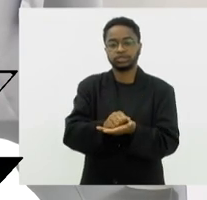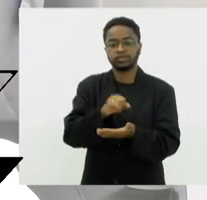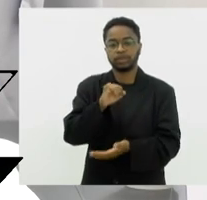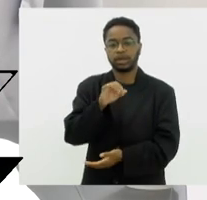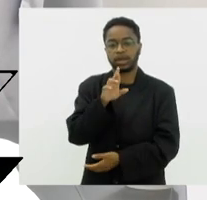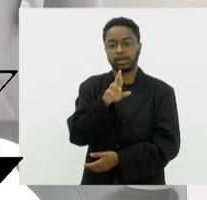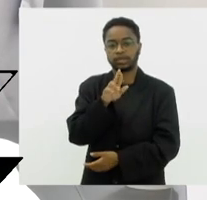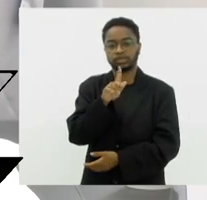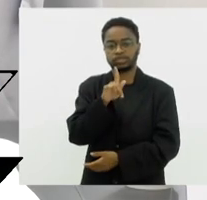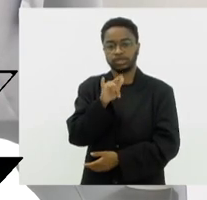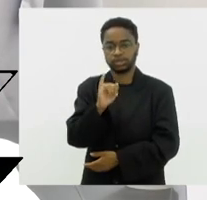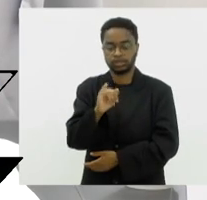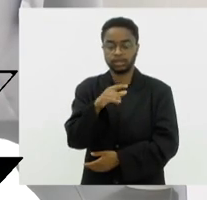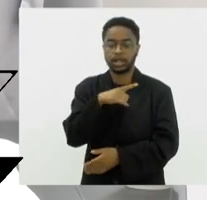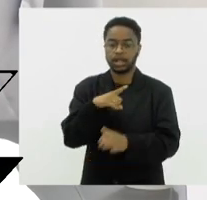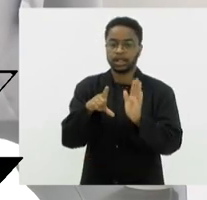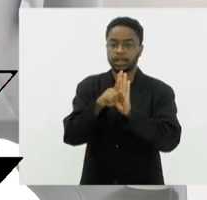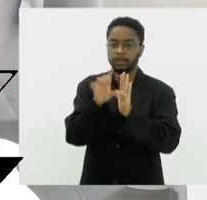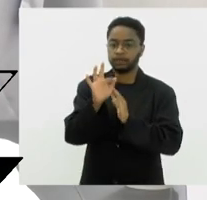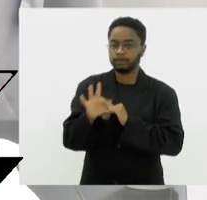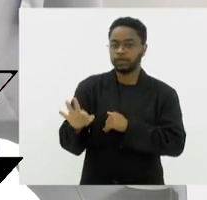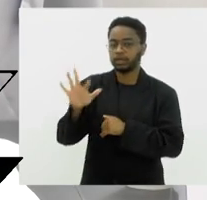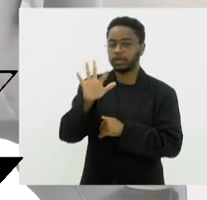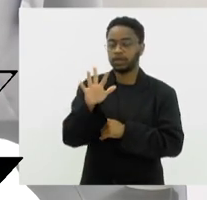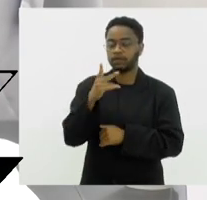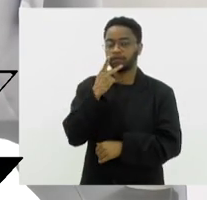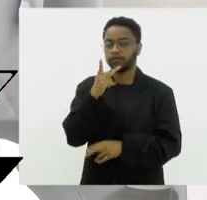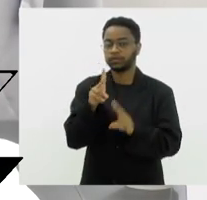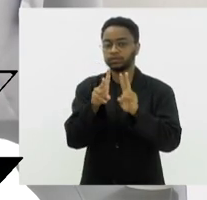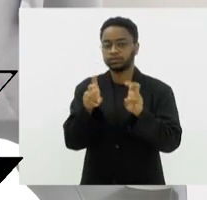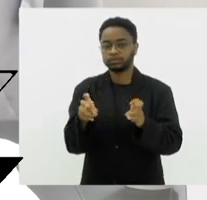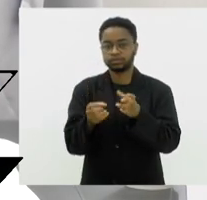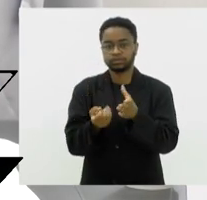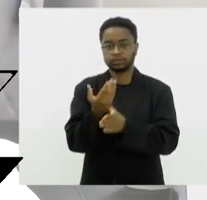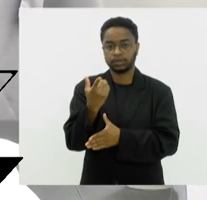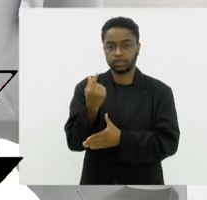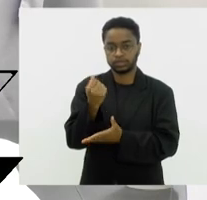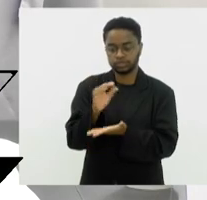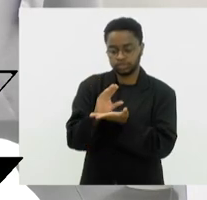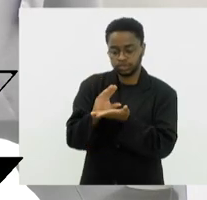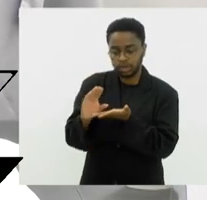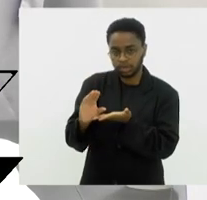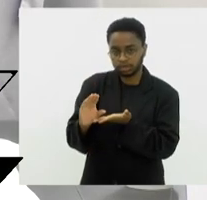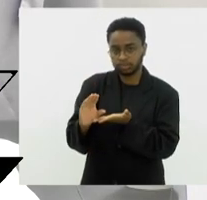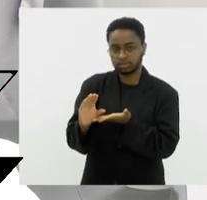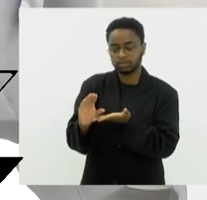Há uma lei federal que predispõe a criação de um fundo.